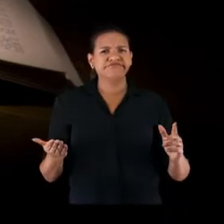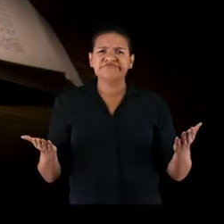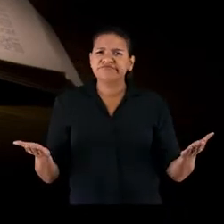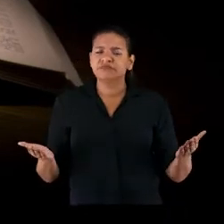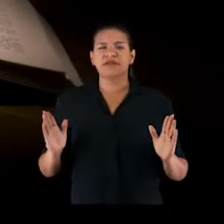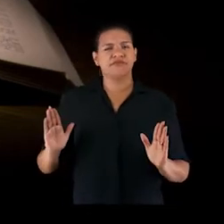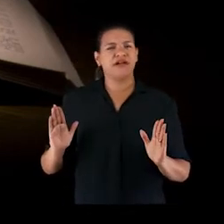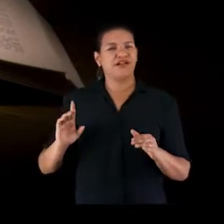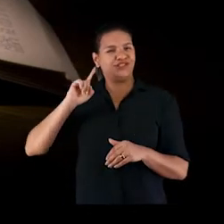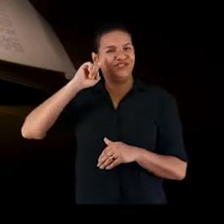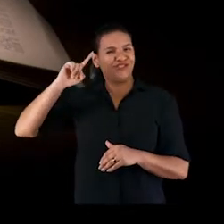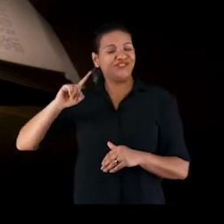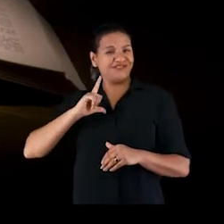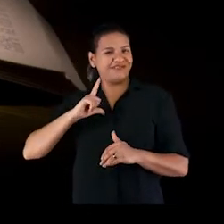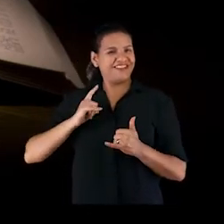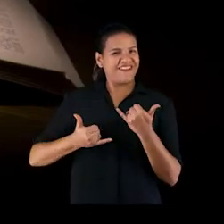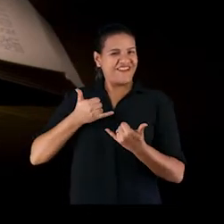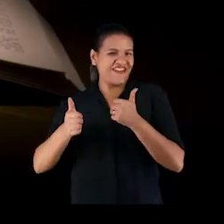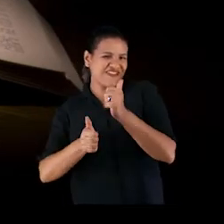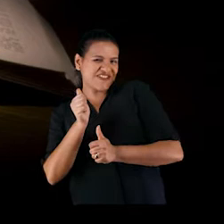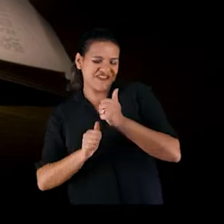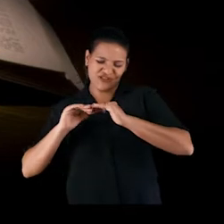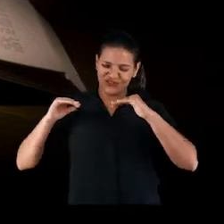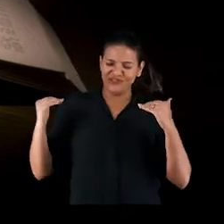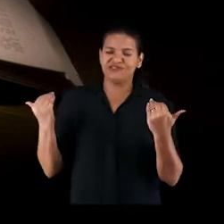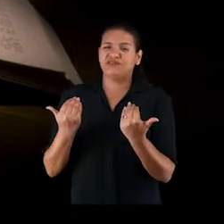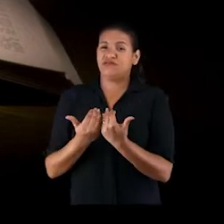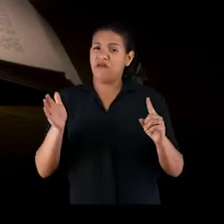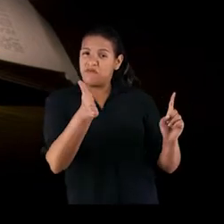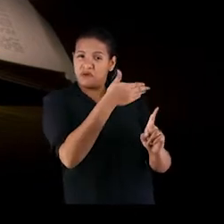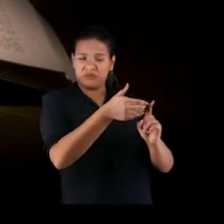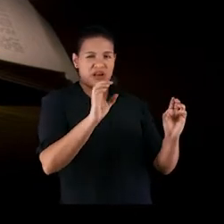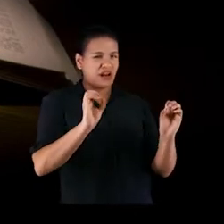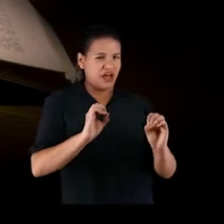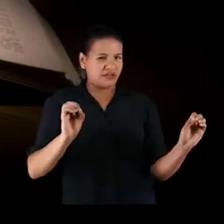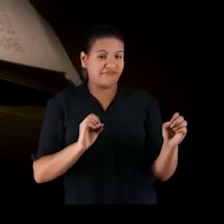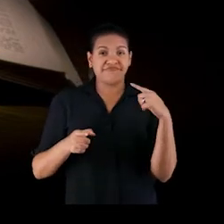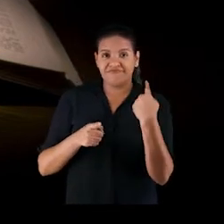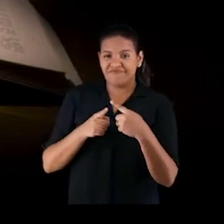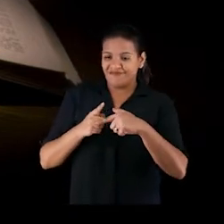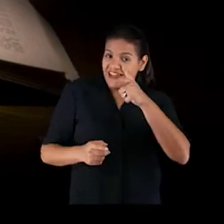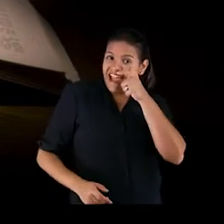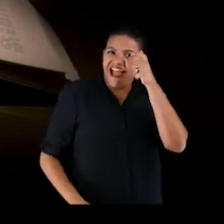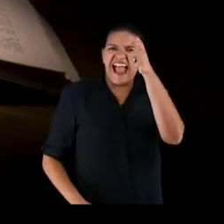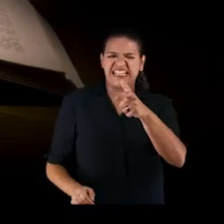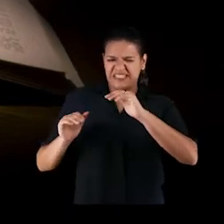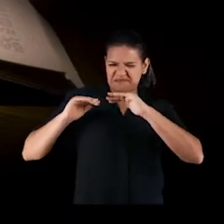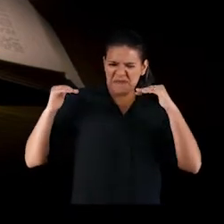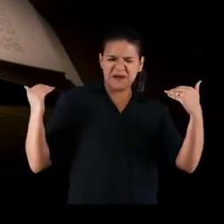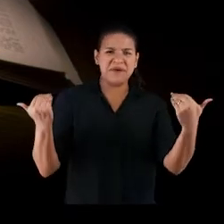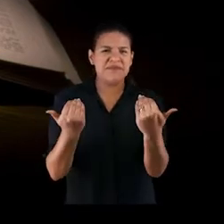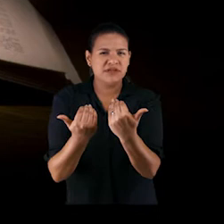No fundo, pouco importava o que se passava no campo. Quando um grito estrondoso tomava o estádio, era